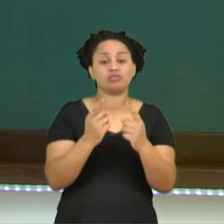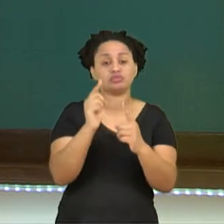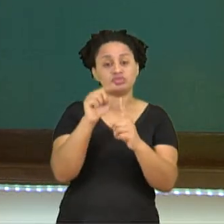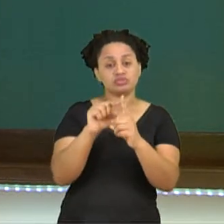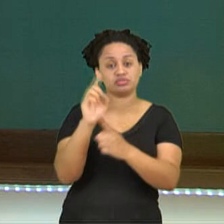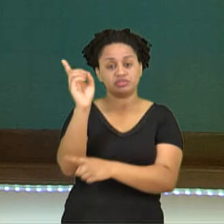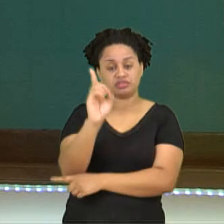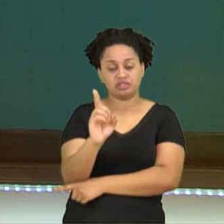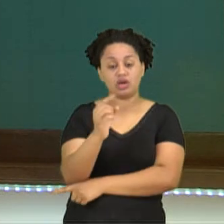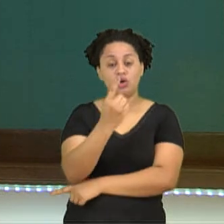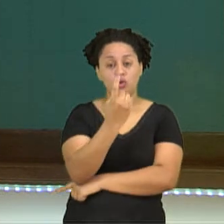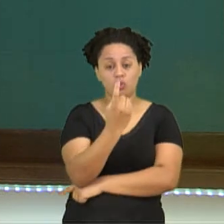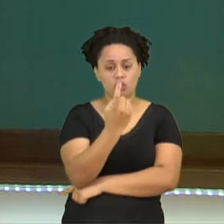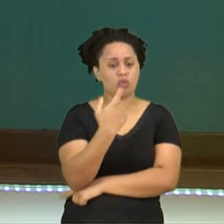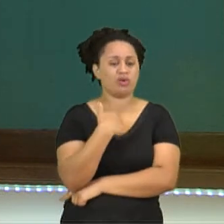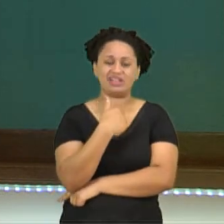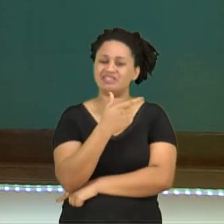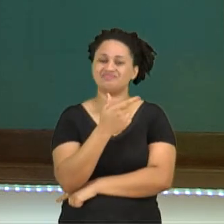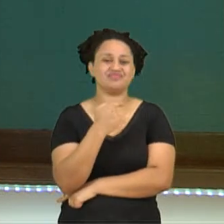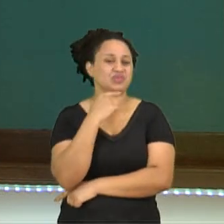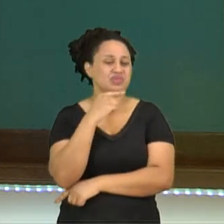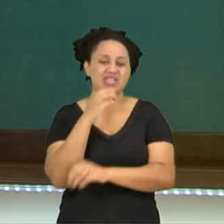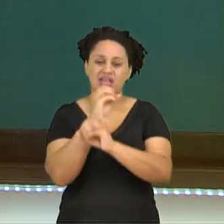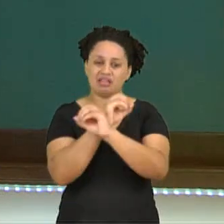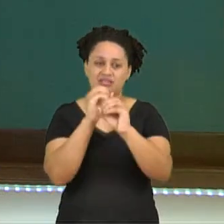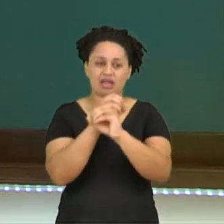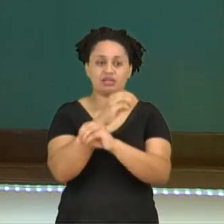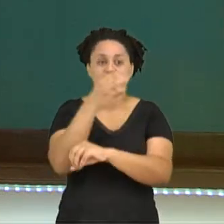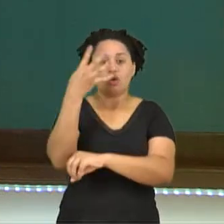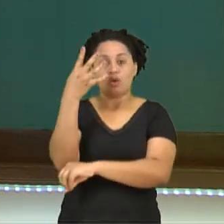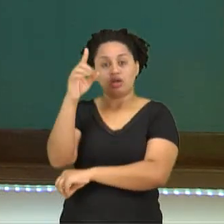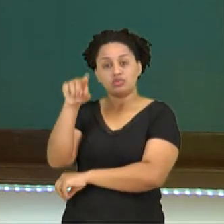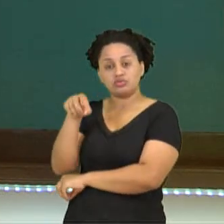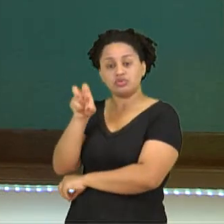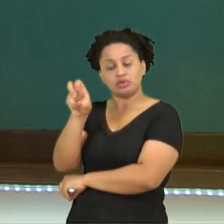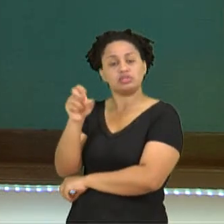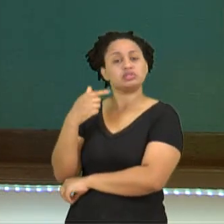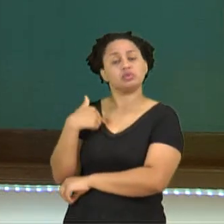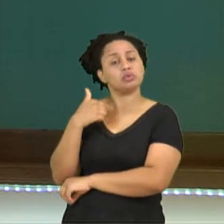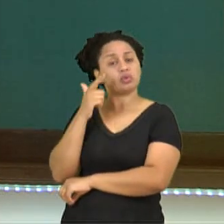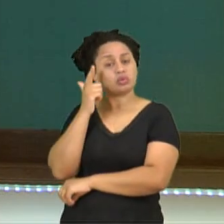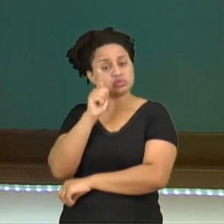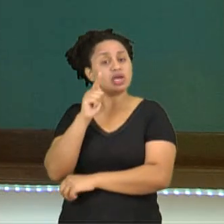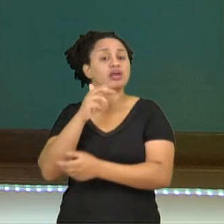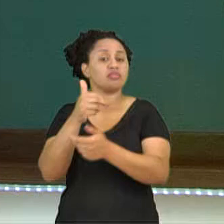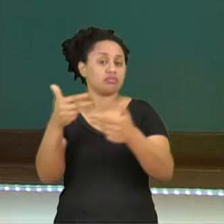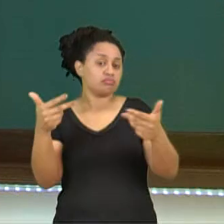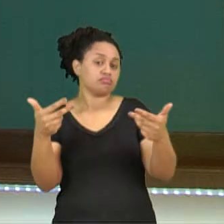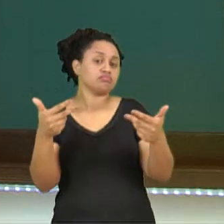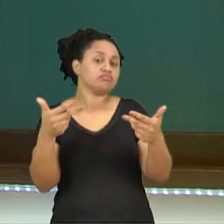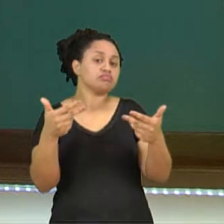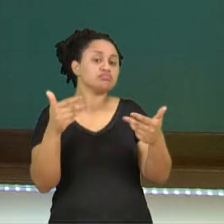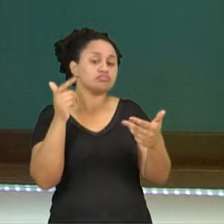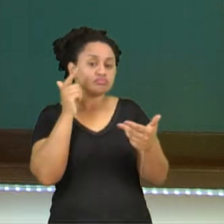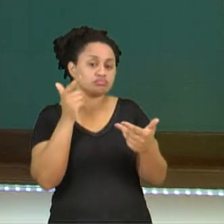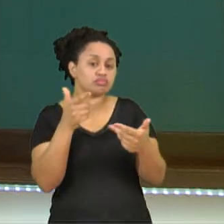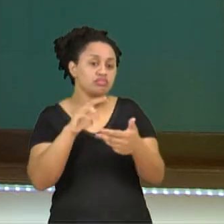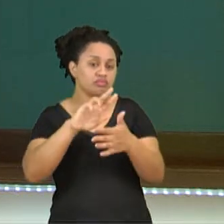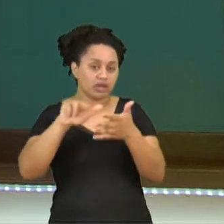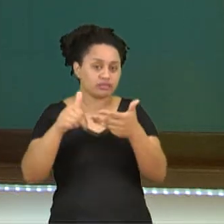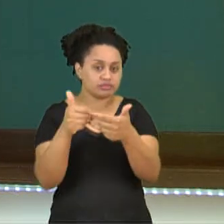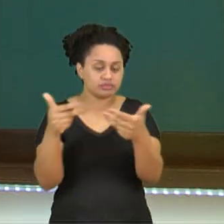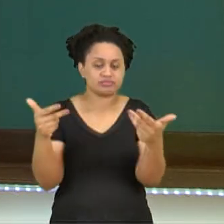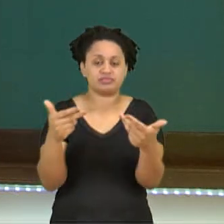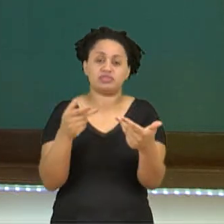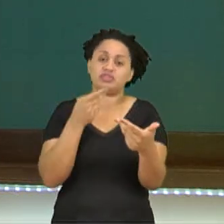1, ele é mais comprometido e no 4.5 é menos comprometido, certo? Como eu falei também,